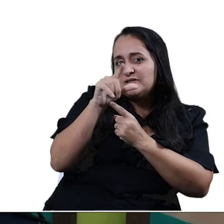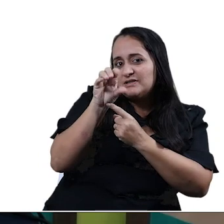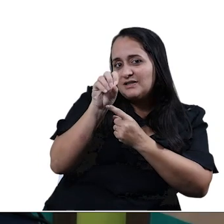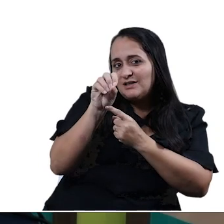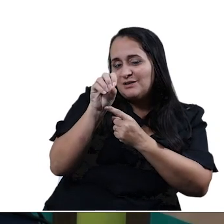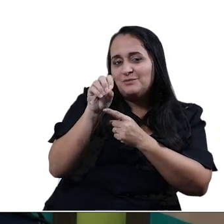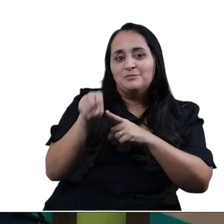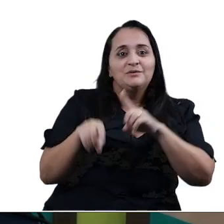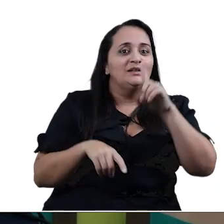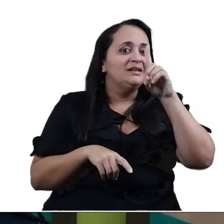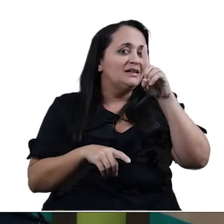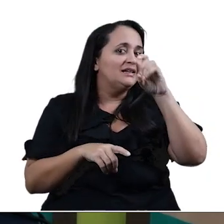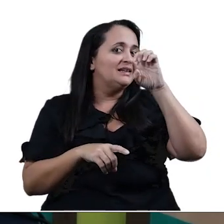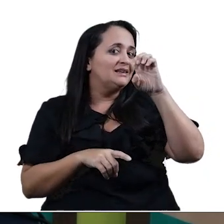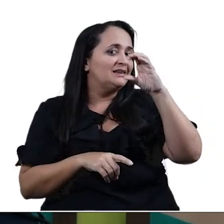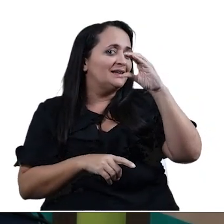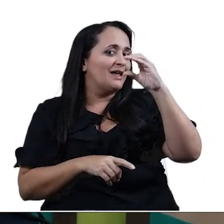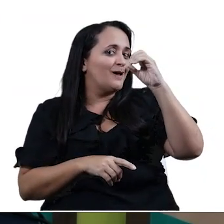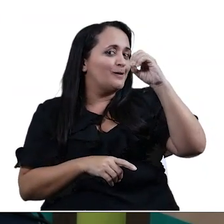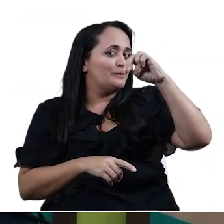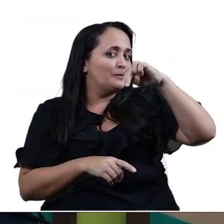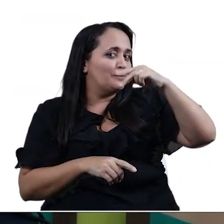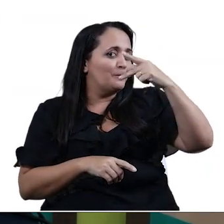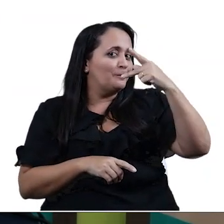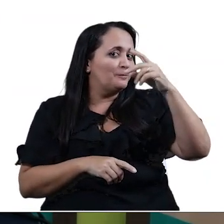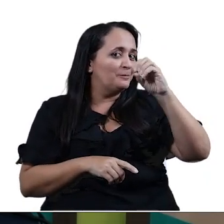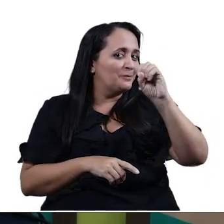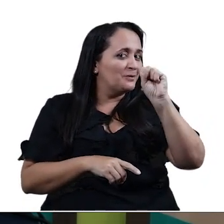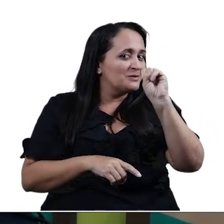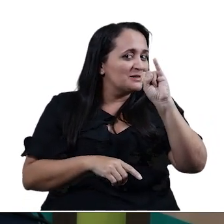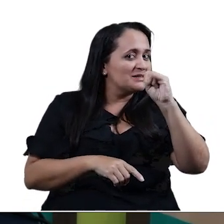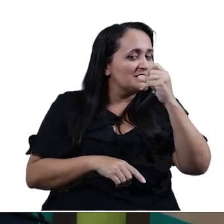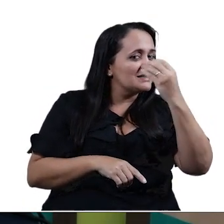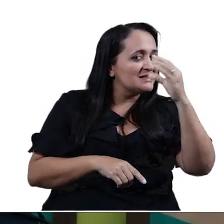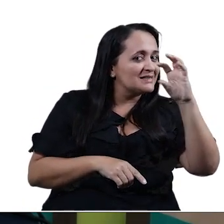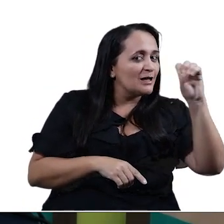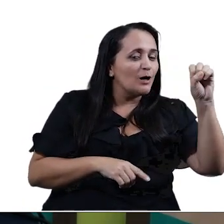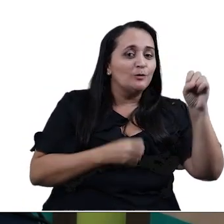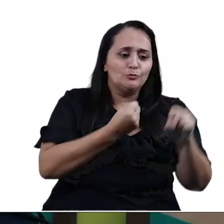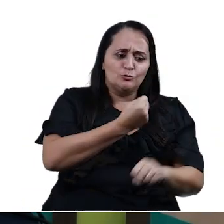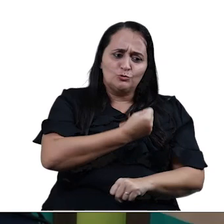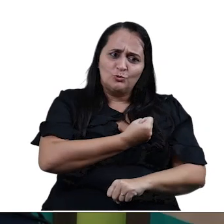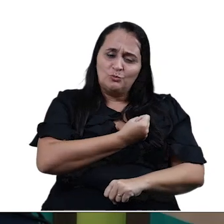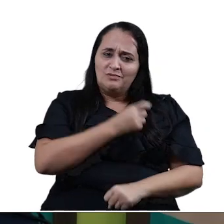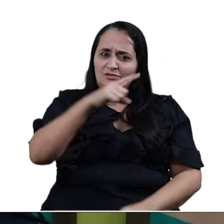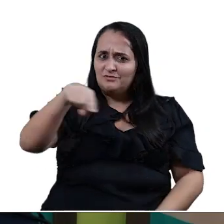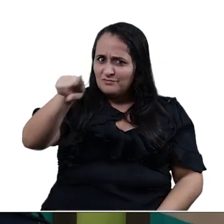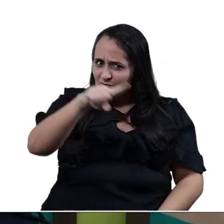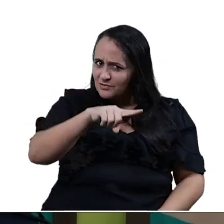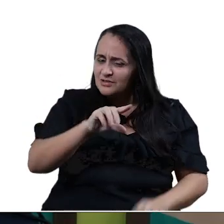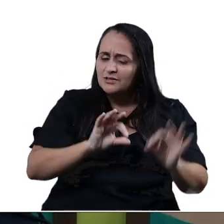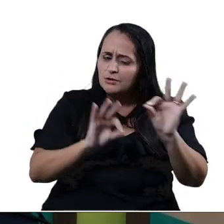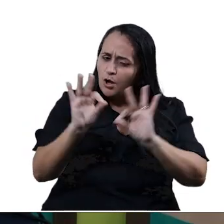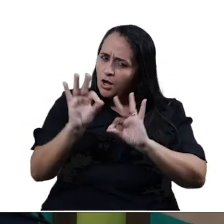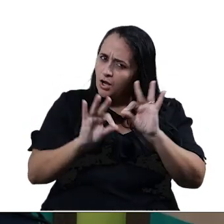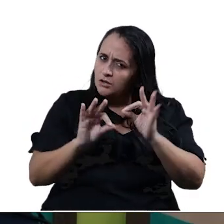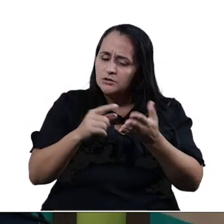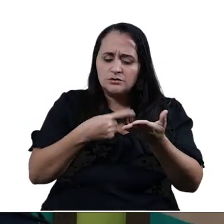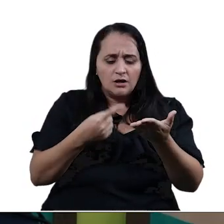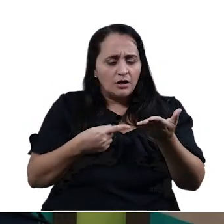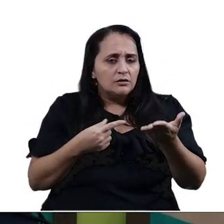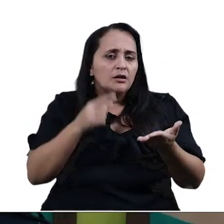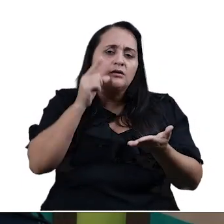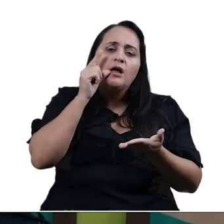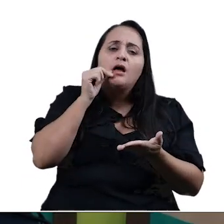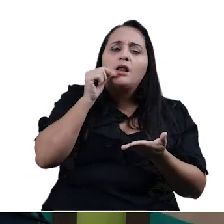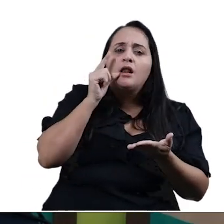dos números. Então, alunos já sabem, organizar o caderninho, a caneta, o lápis, botar um copinho com água,